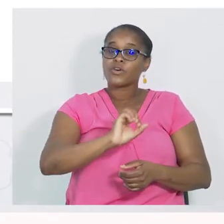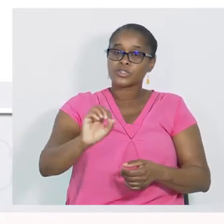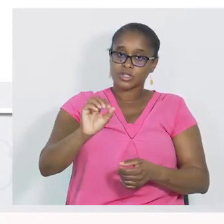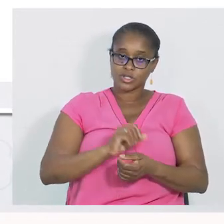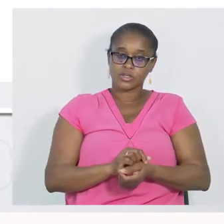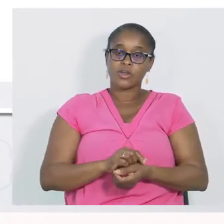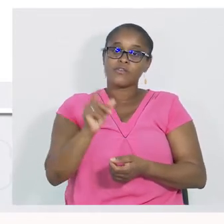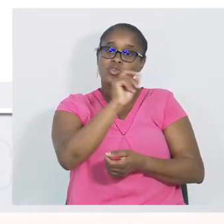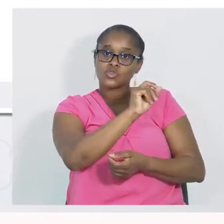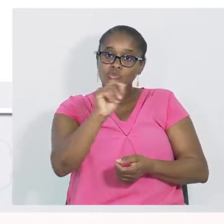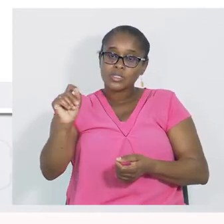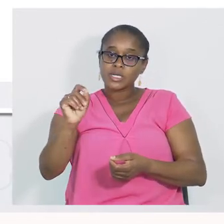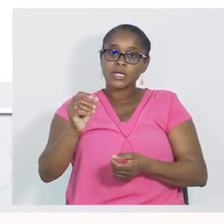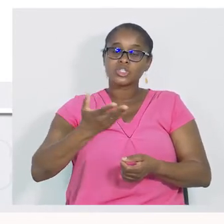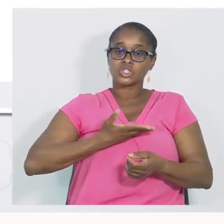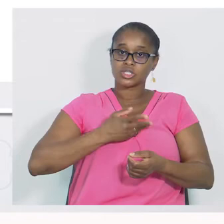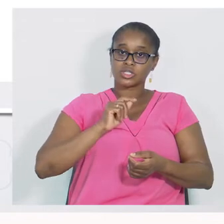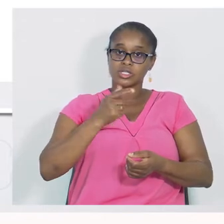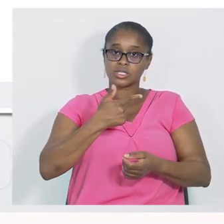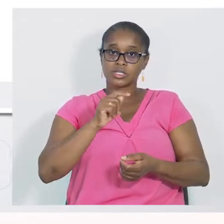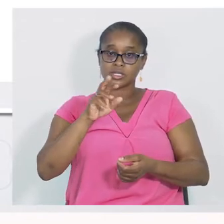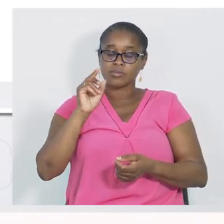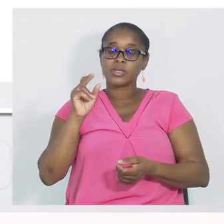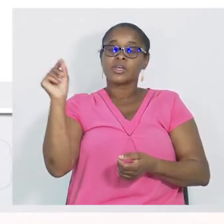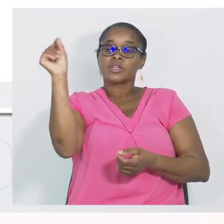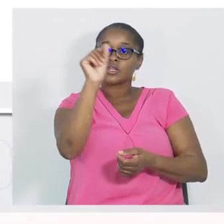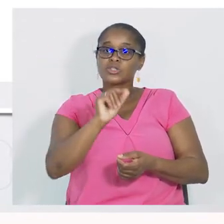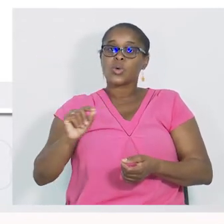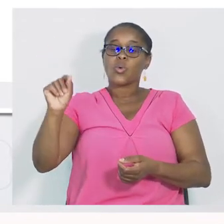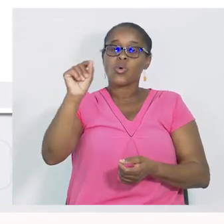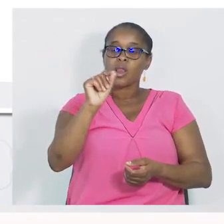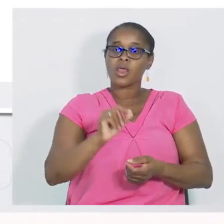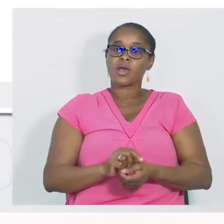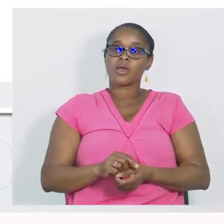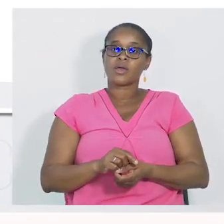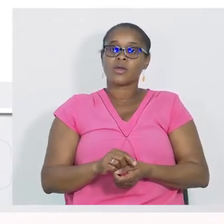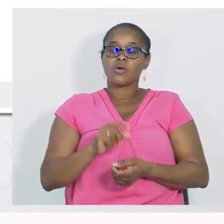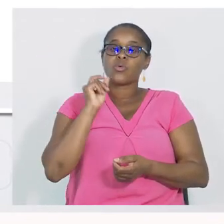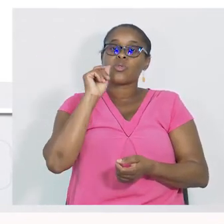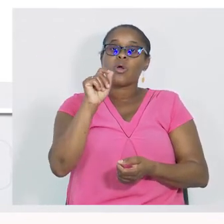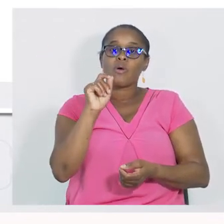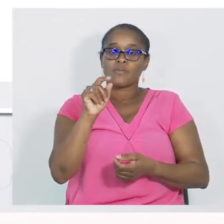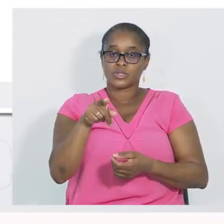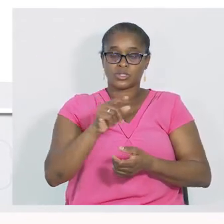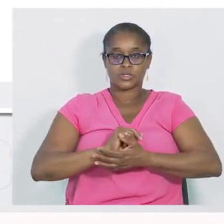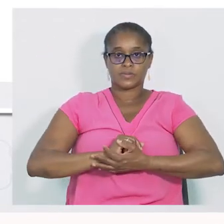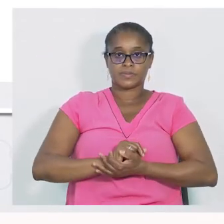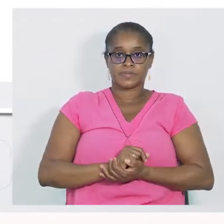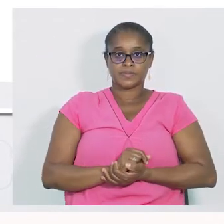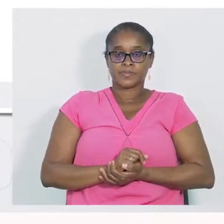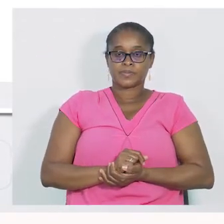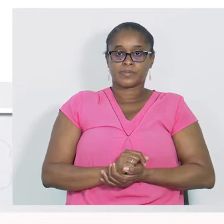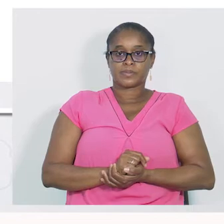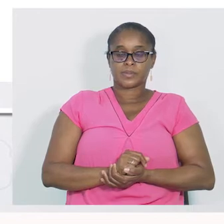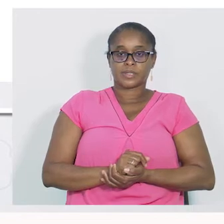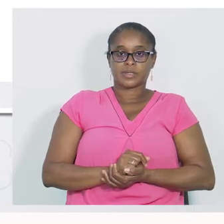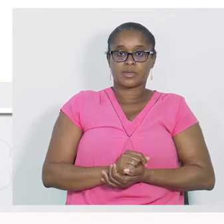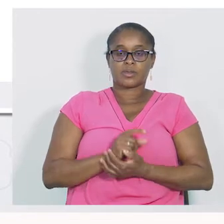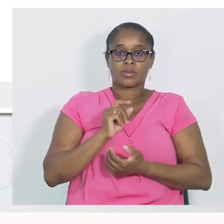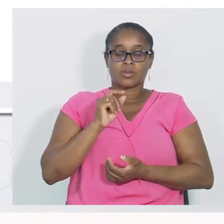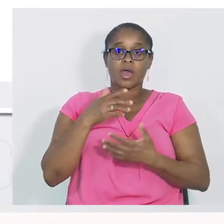masculino, singular. Esses aqui podemos colocar tanto de um como do outro. São invariáveis, estes aqui,